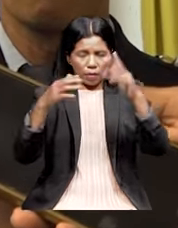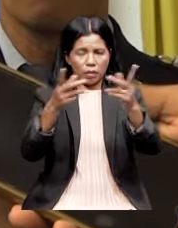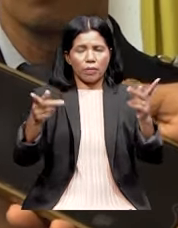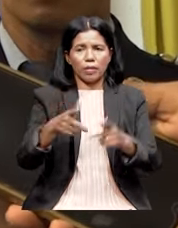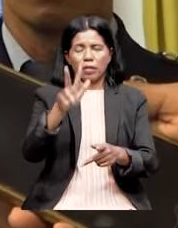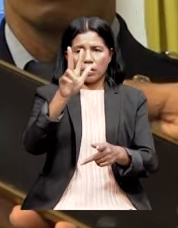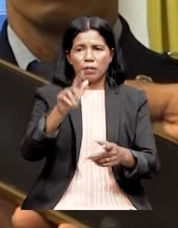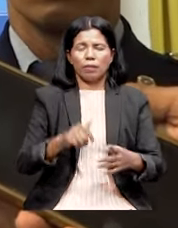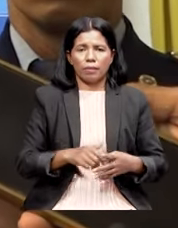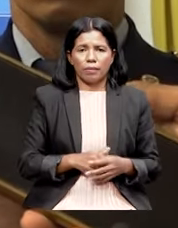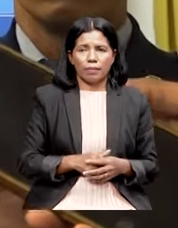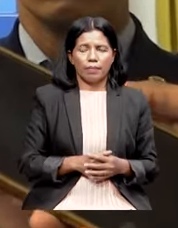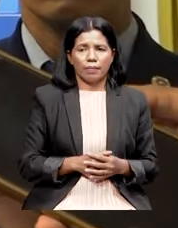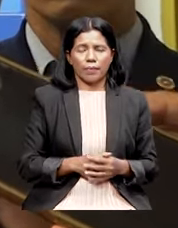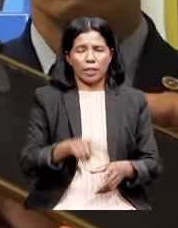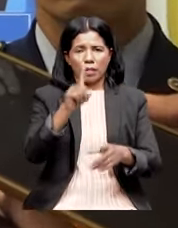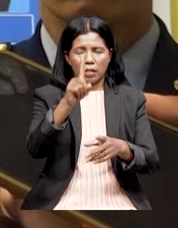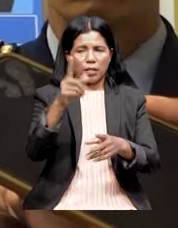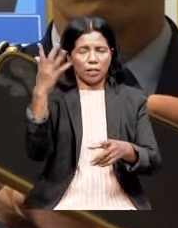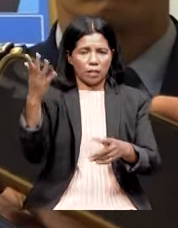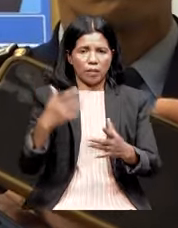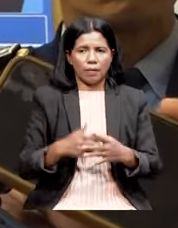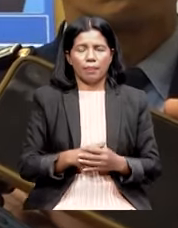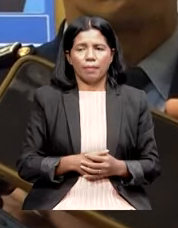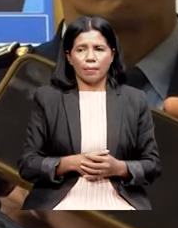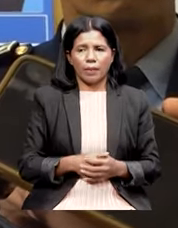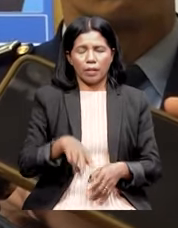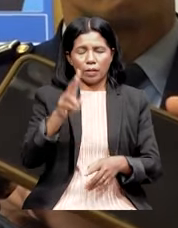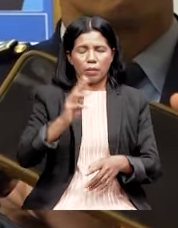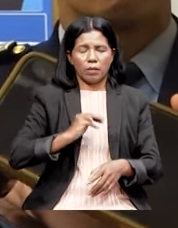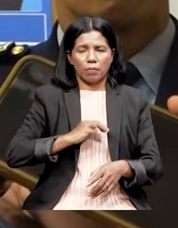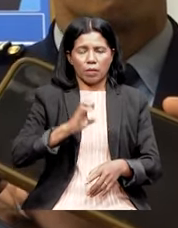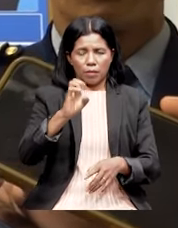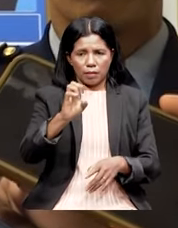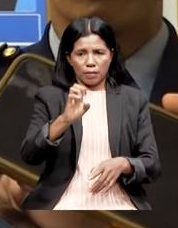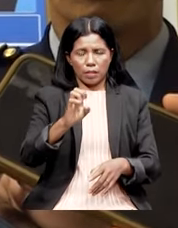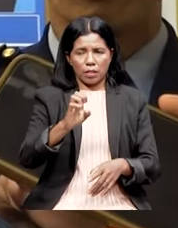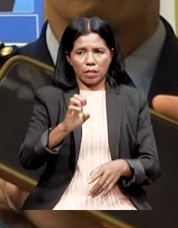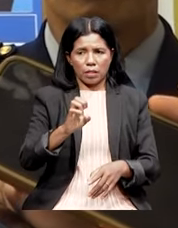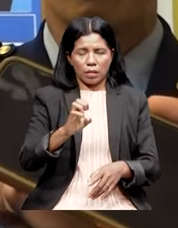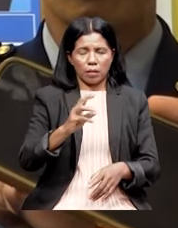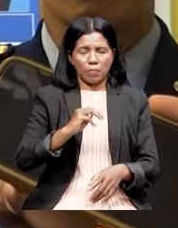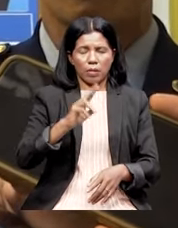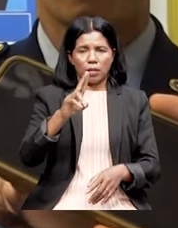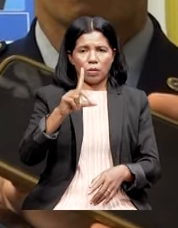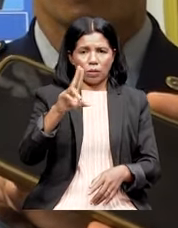fatentolo, ida ia rua ia movisi ia maulu